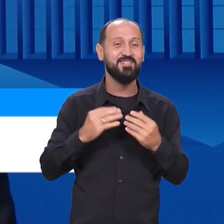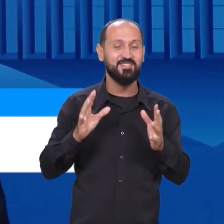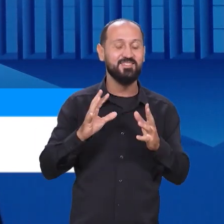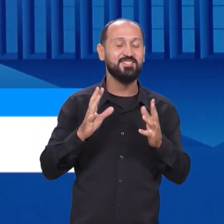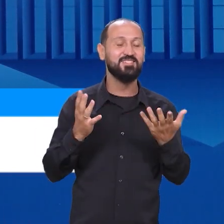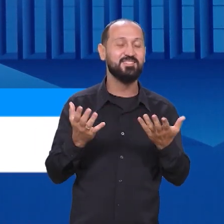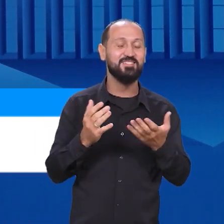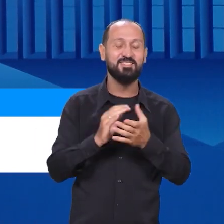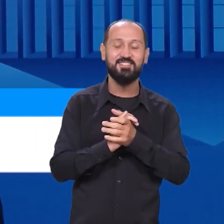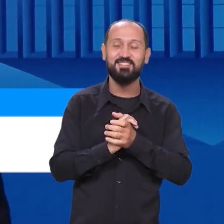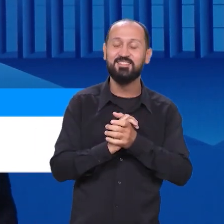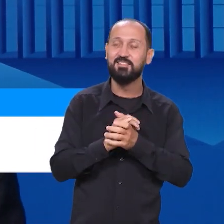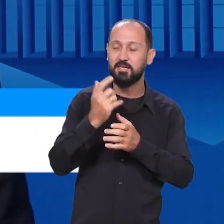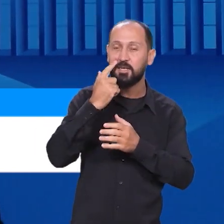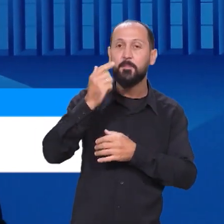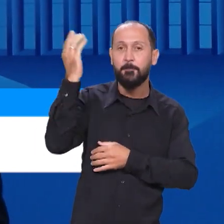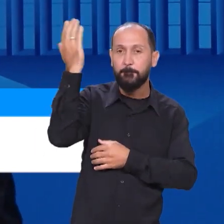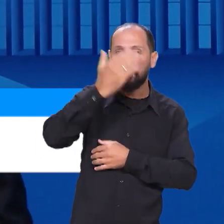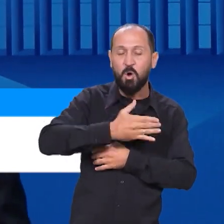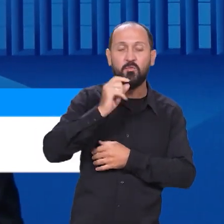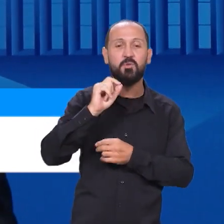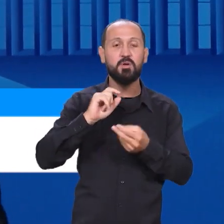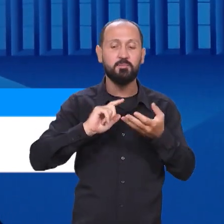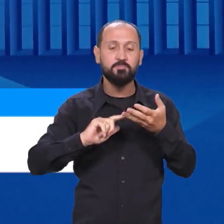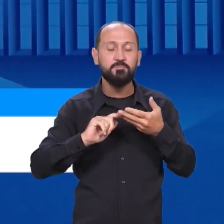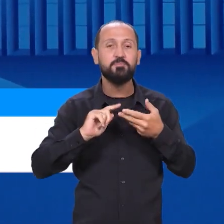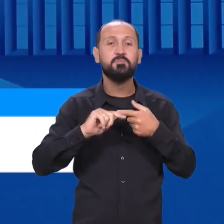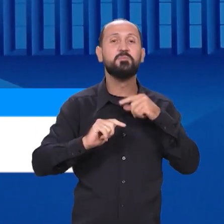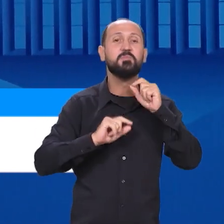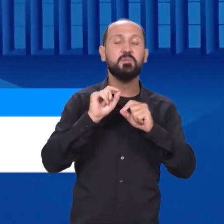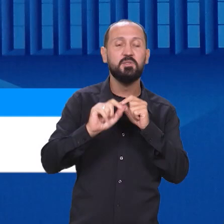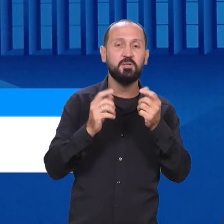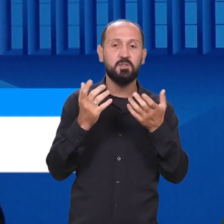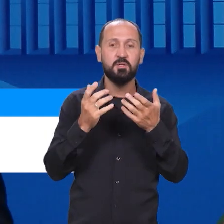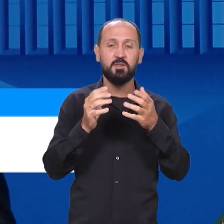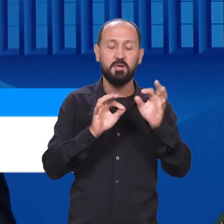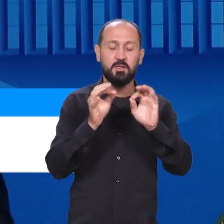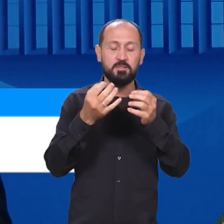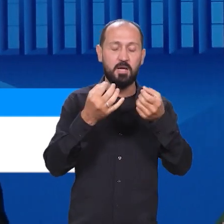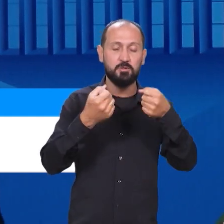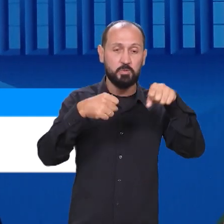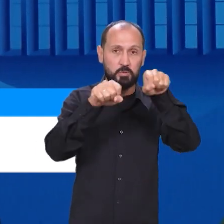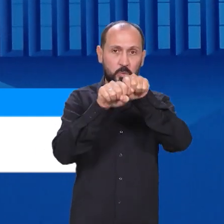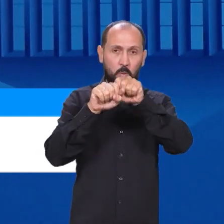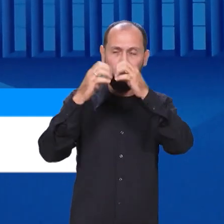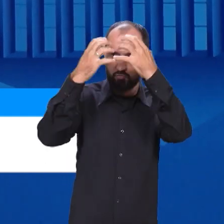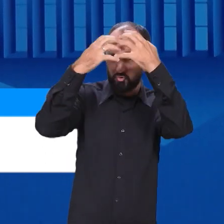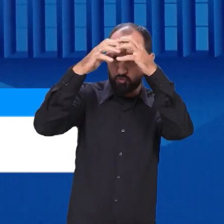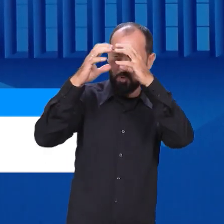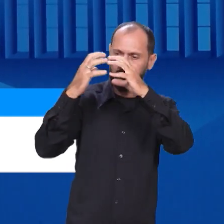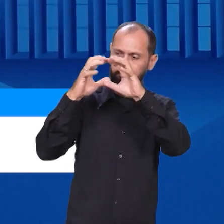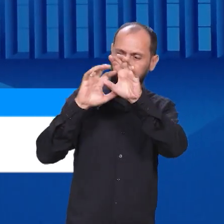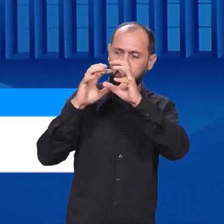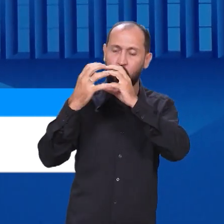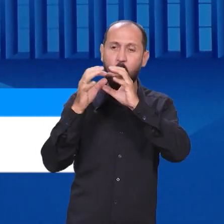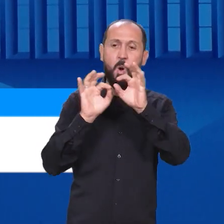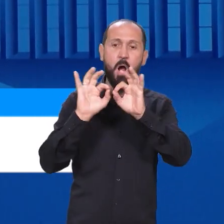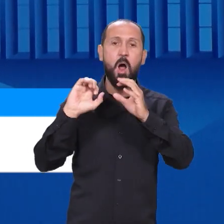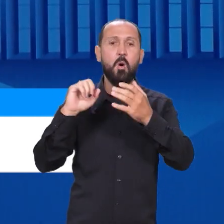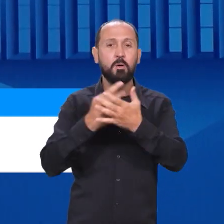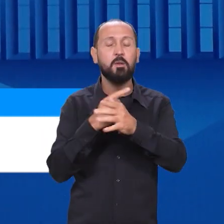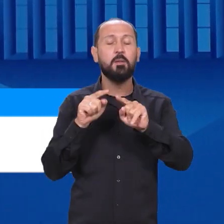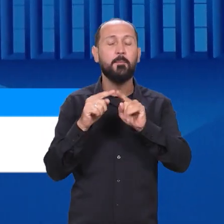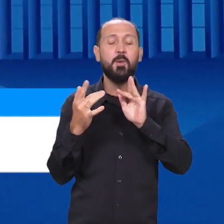livro dele de presente. Ele comprova que as conexões dos neurônios